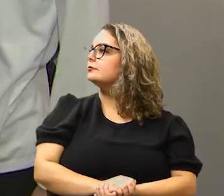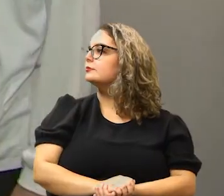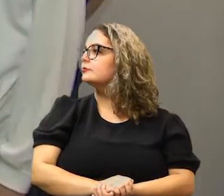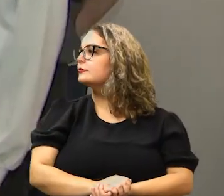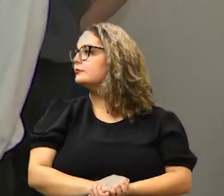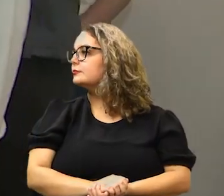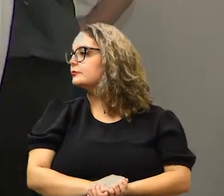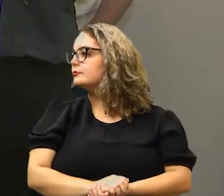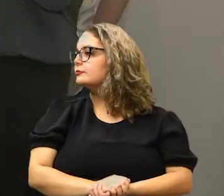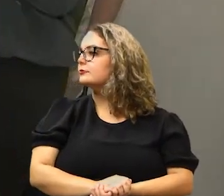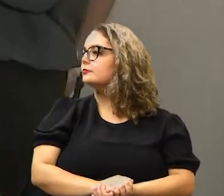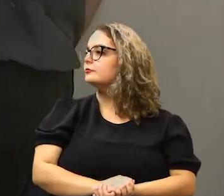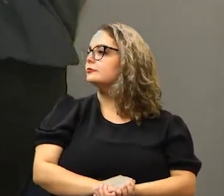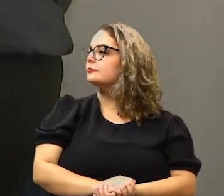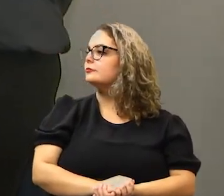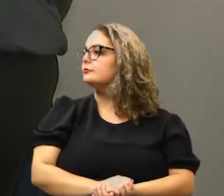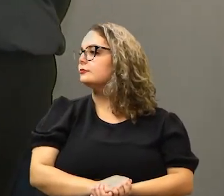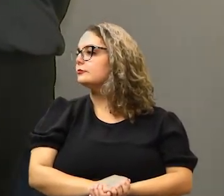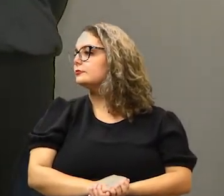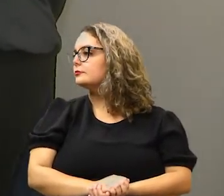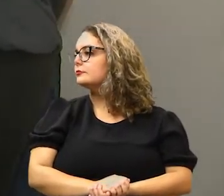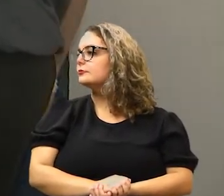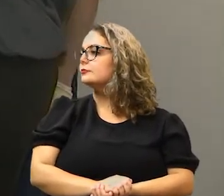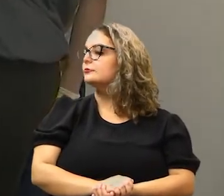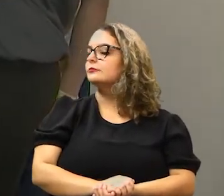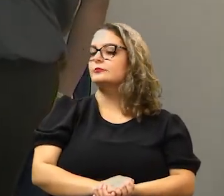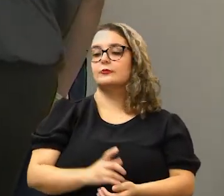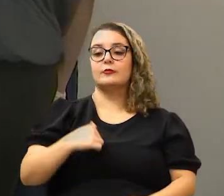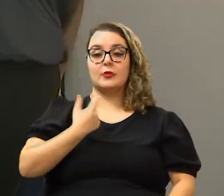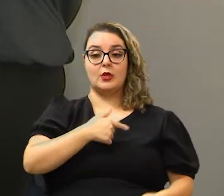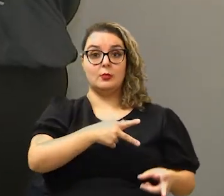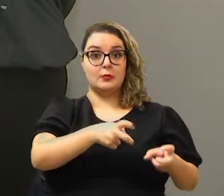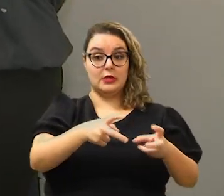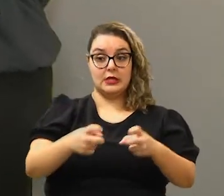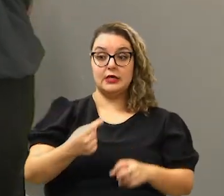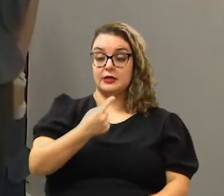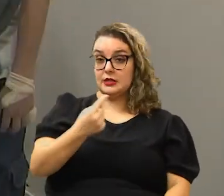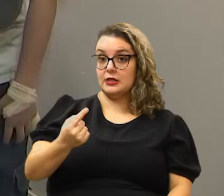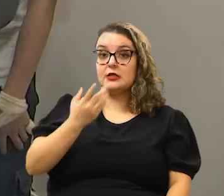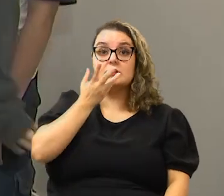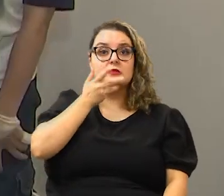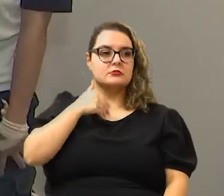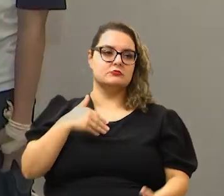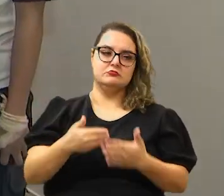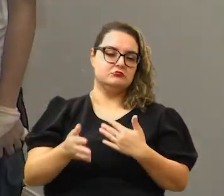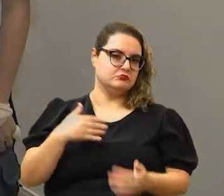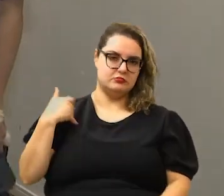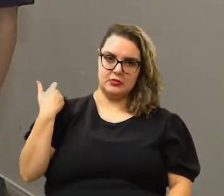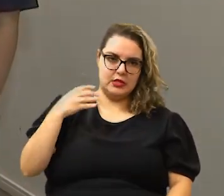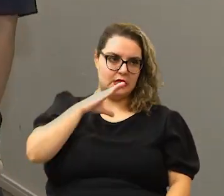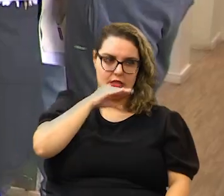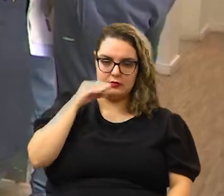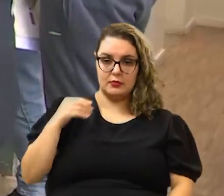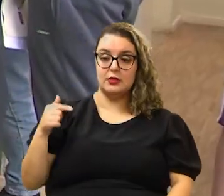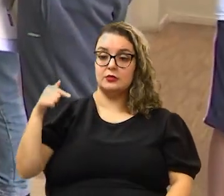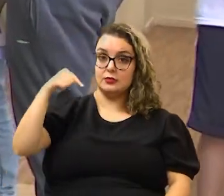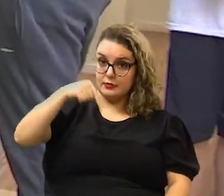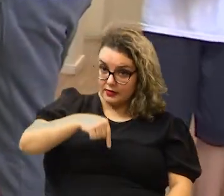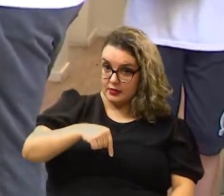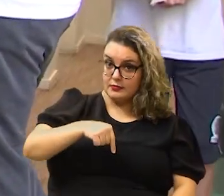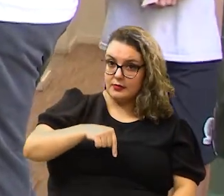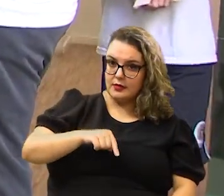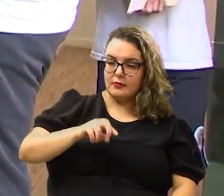A gente percebe que cada criança, independente da idade, os adolescentes que vêm aqui saem com outro olhar sobre a Câmara. Nós